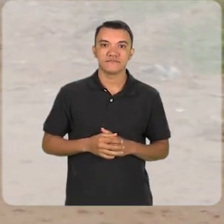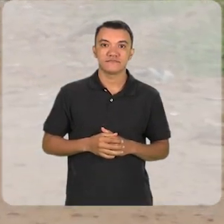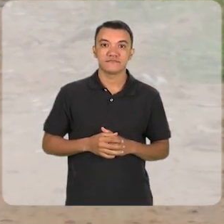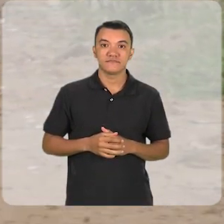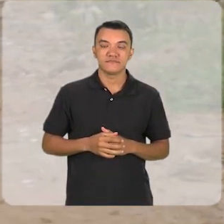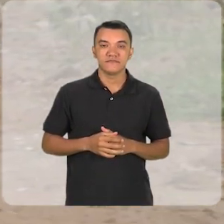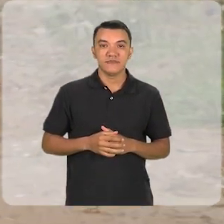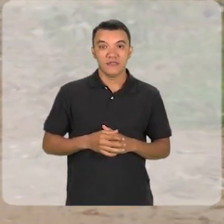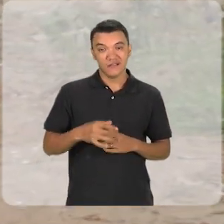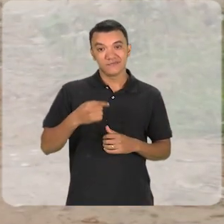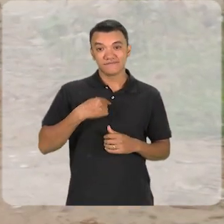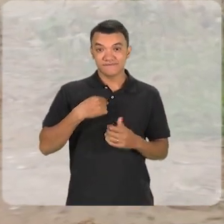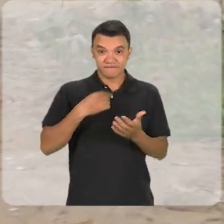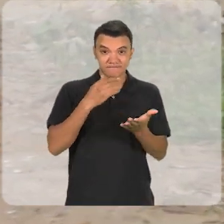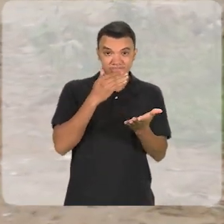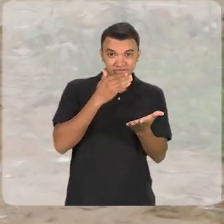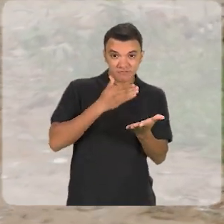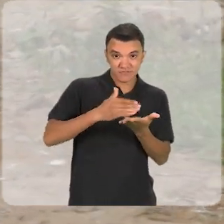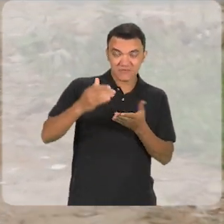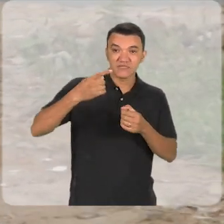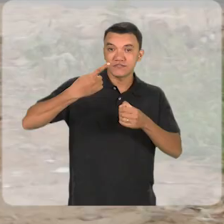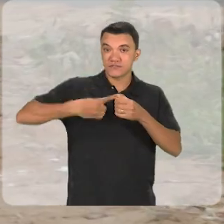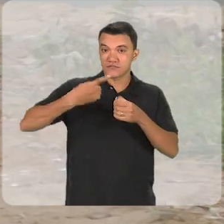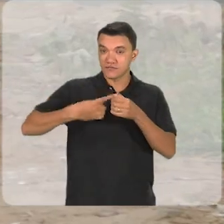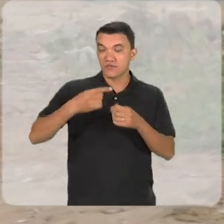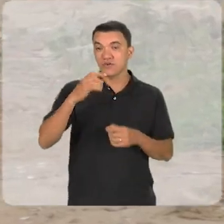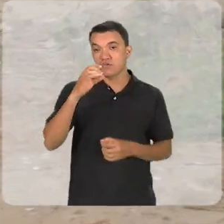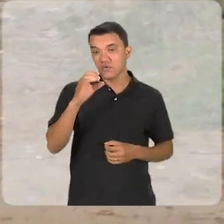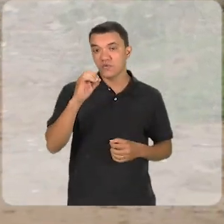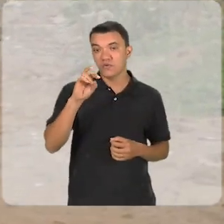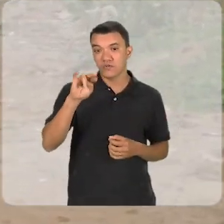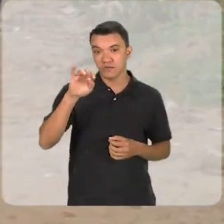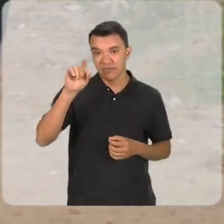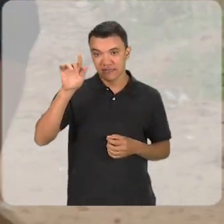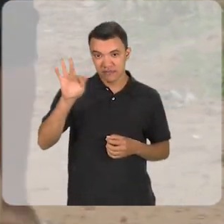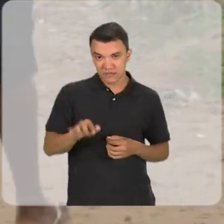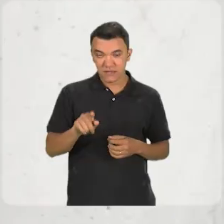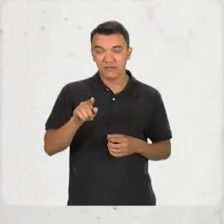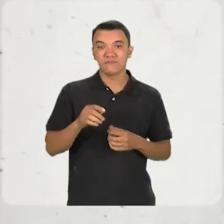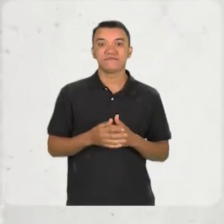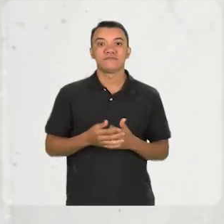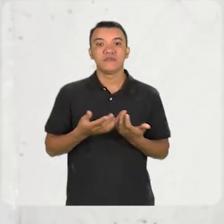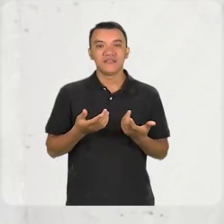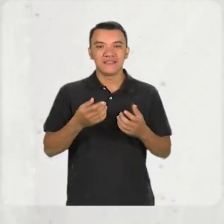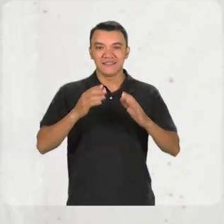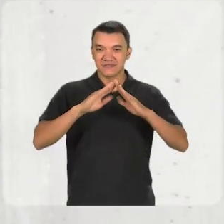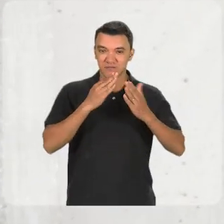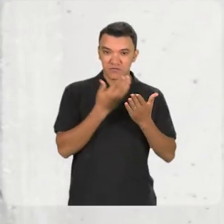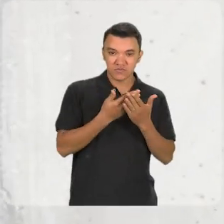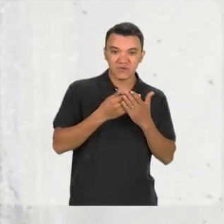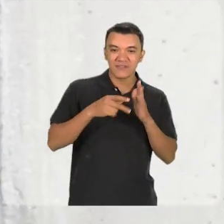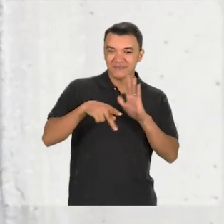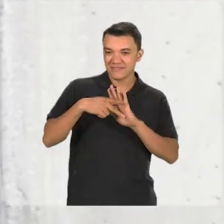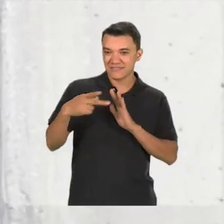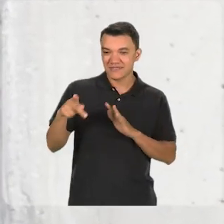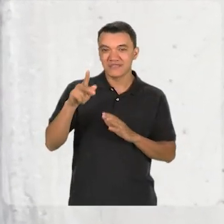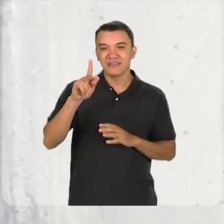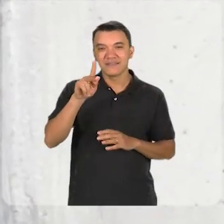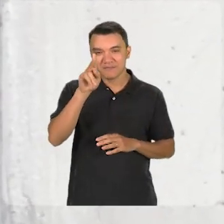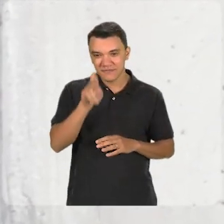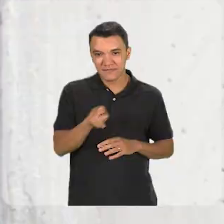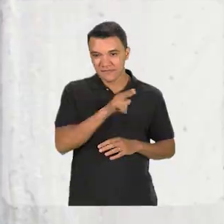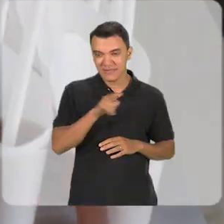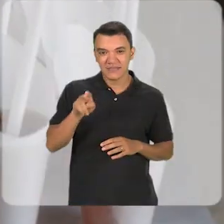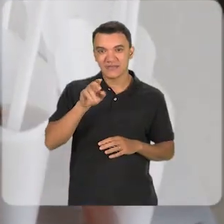Eu comecei em Coroatá, na escola do Padre Estrela. Ele ensinava e